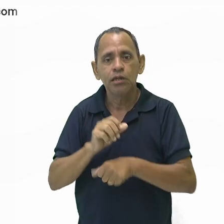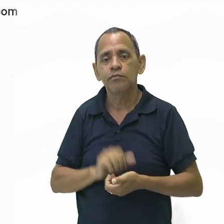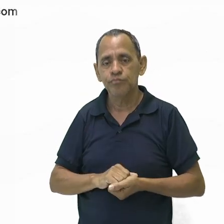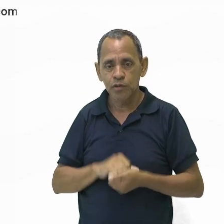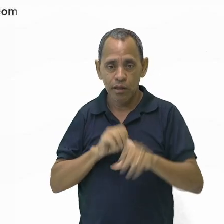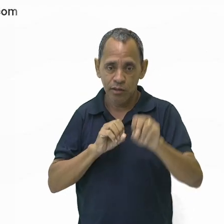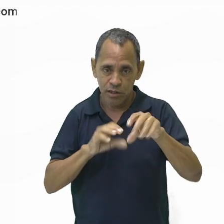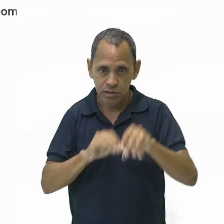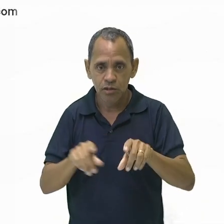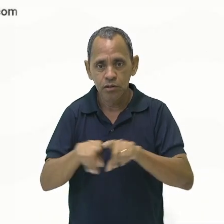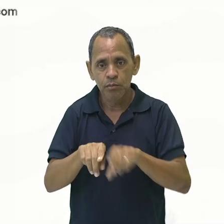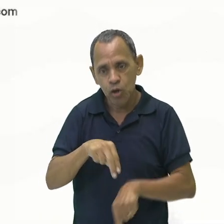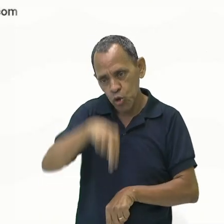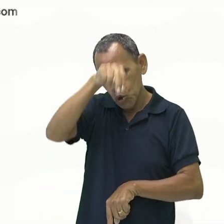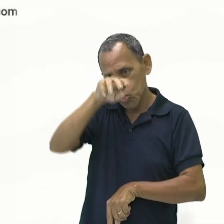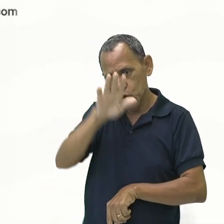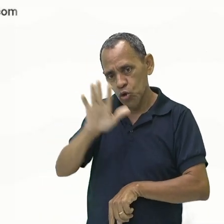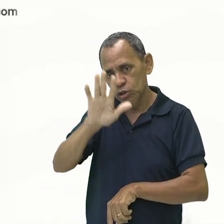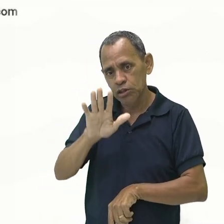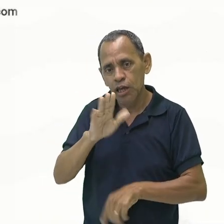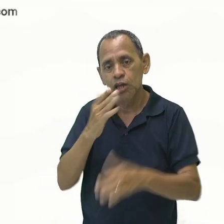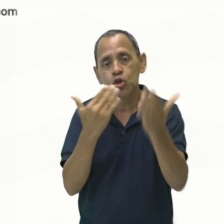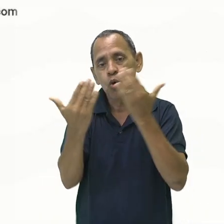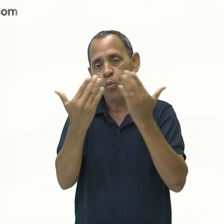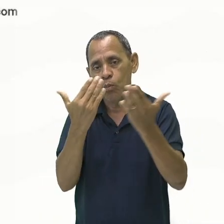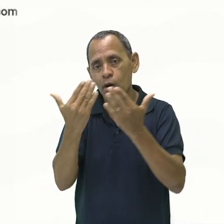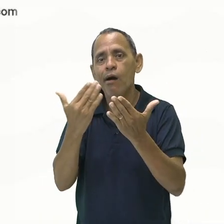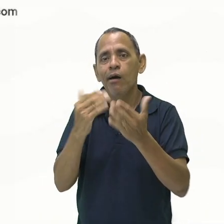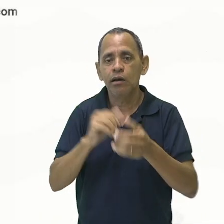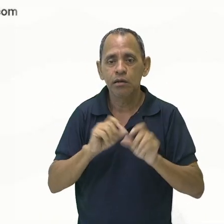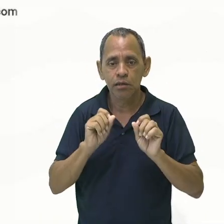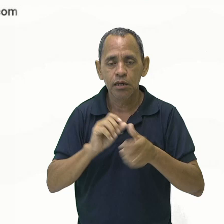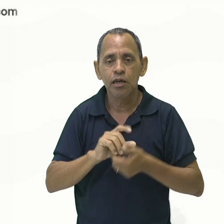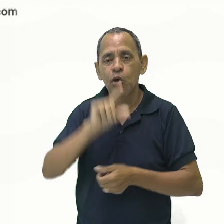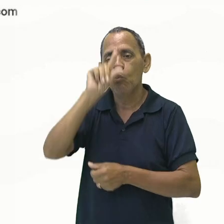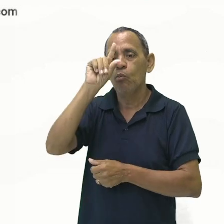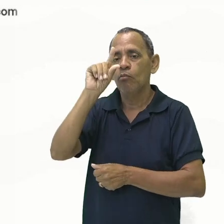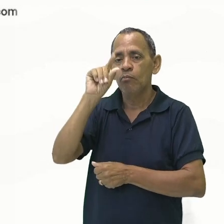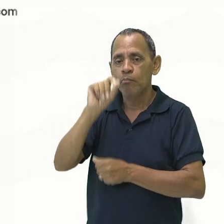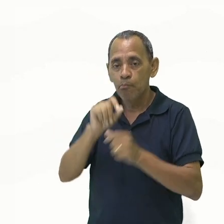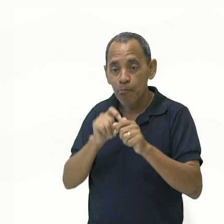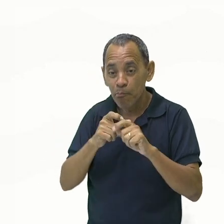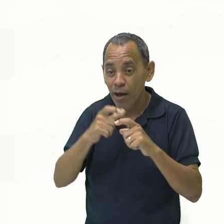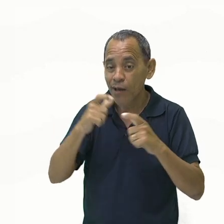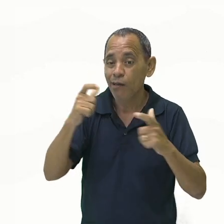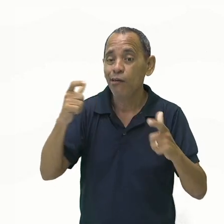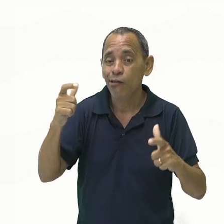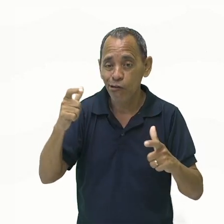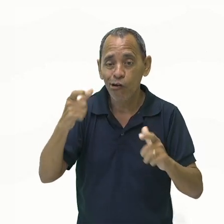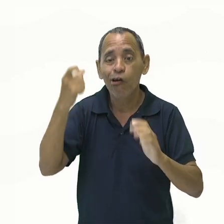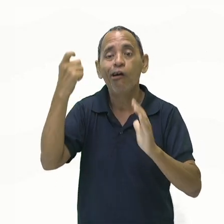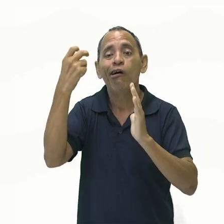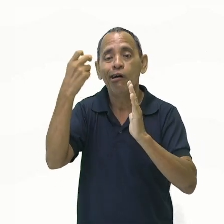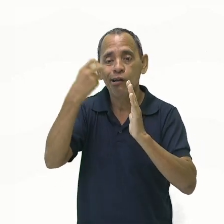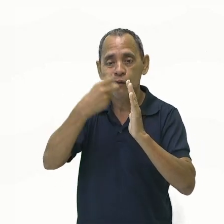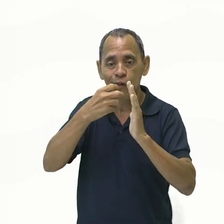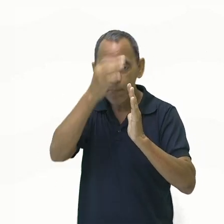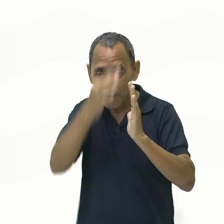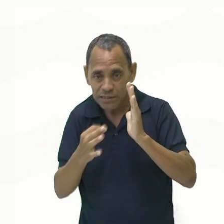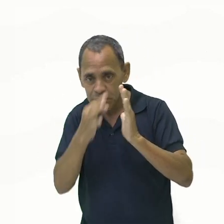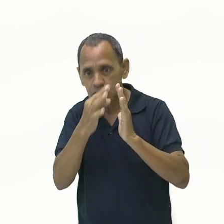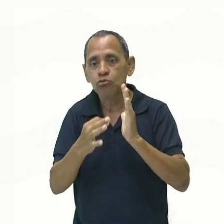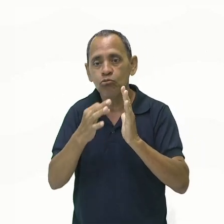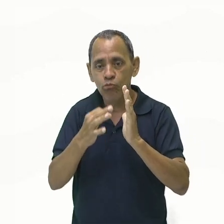Nordeste, quando a gente compara por regiões, o Nordeste tem a maior taxa de analfabetismo e a região Sudeste tem a